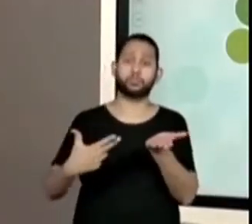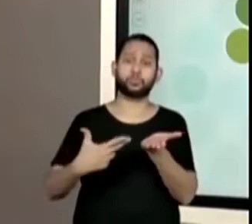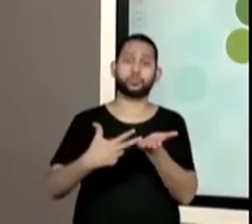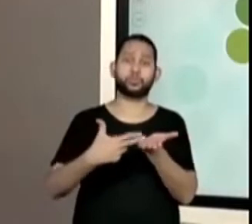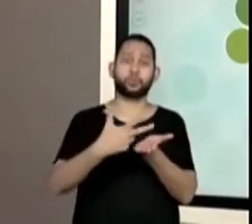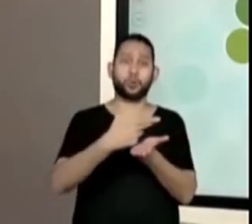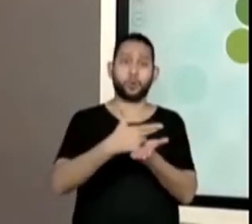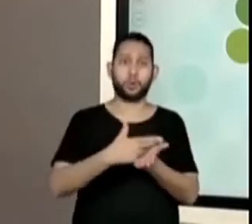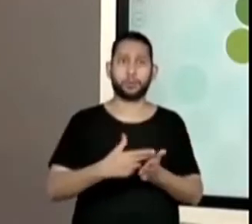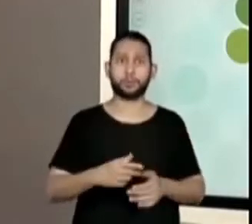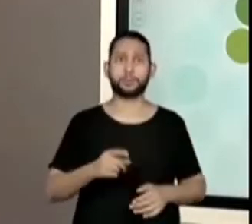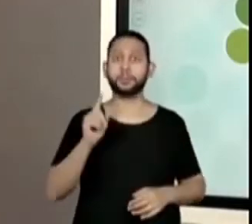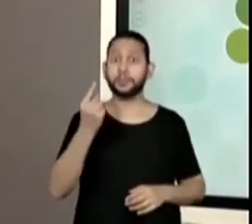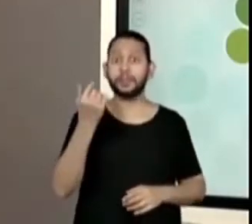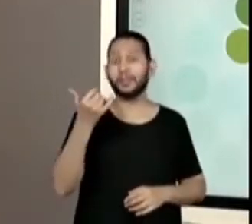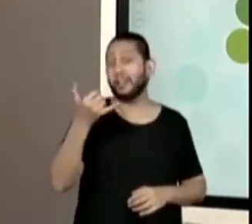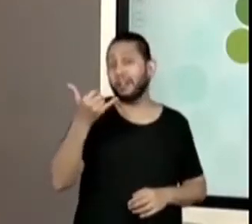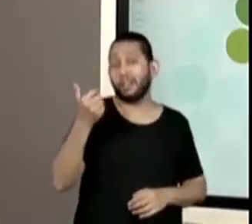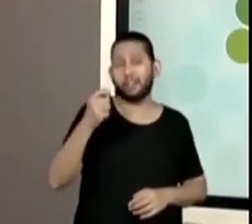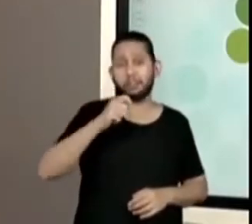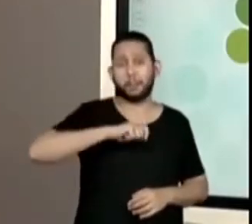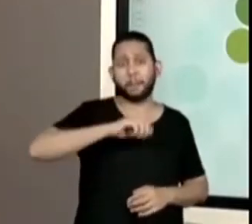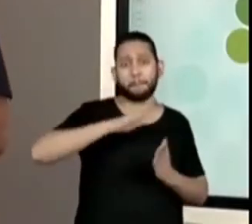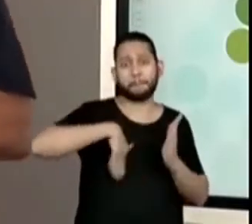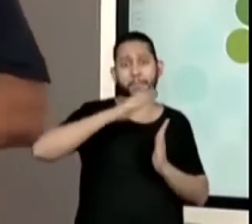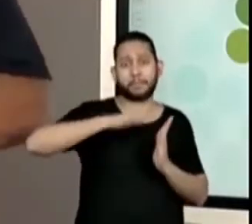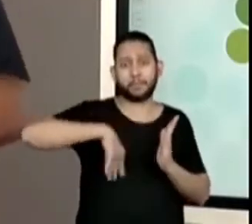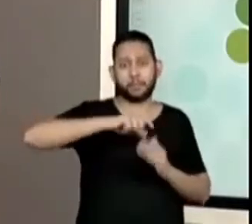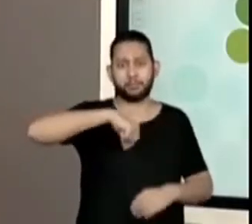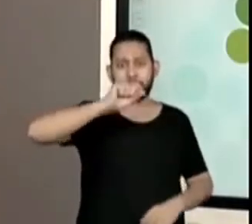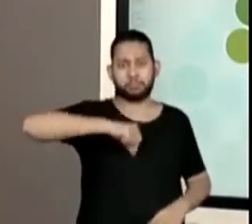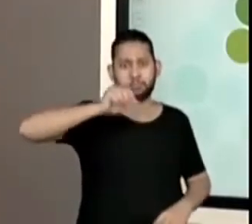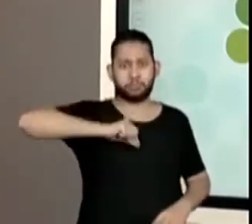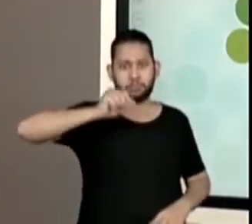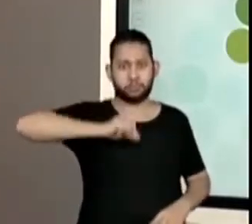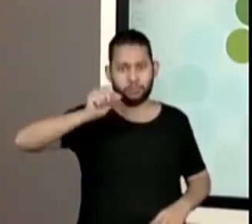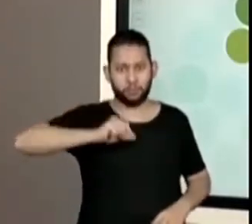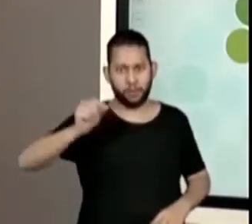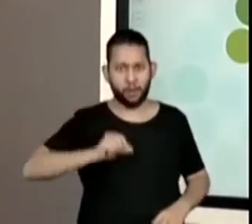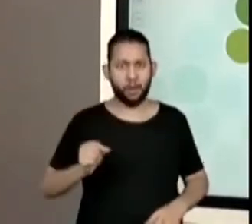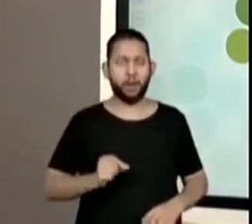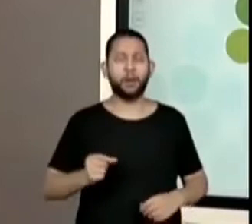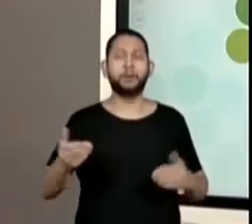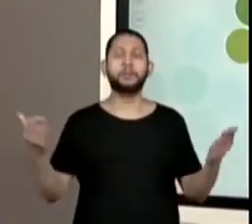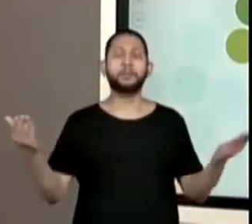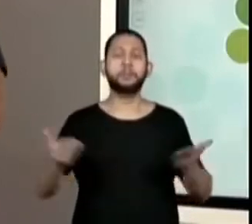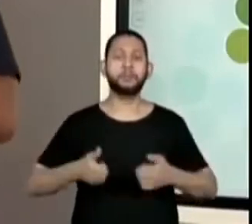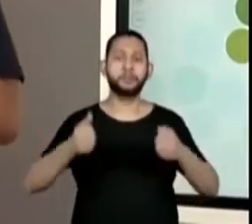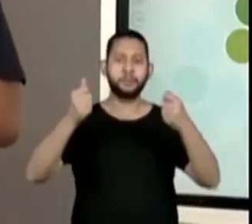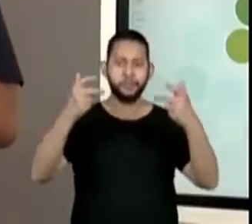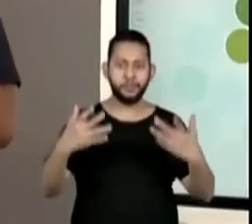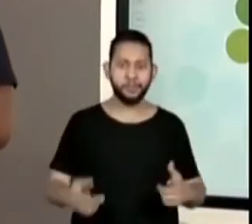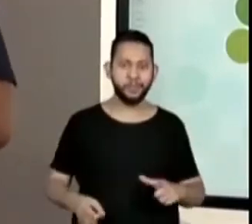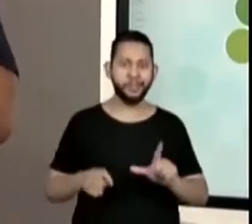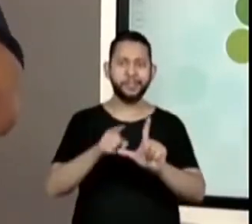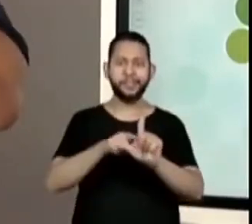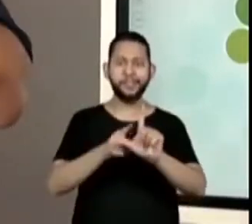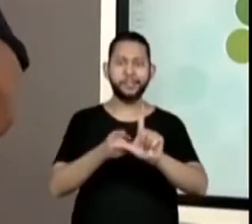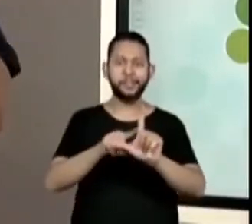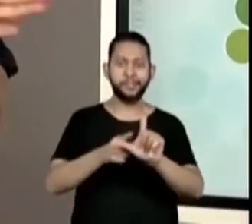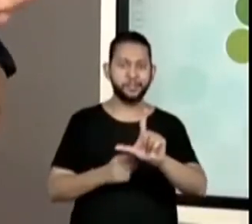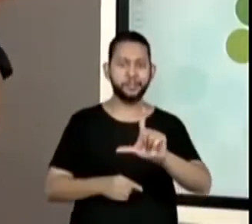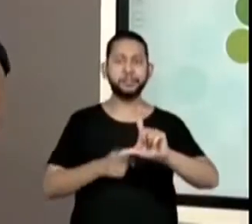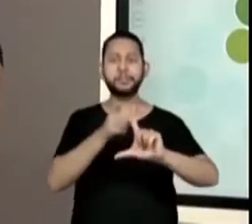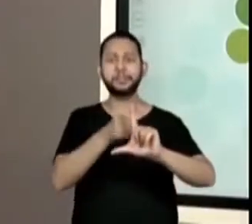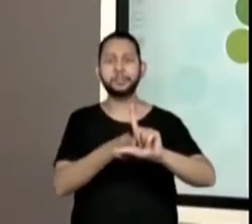recomendo também que vocês tenham alguma coisa para colorir, tá bem? Porque hoje nós vamos falar sobre ângulos, tá bem?